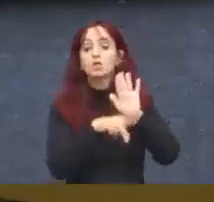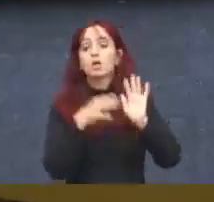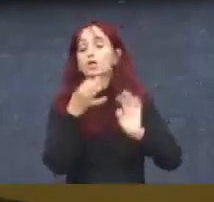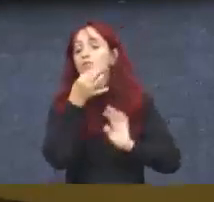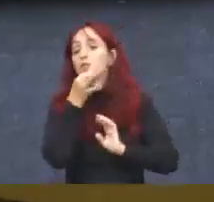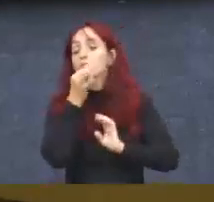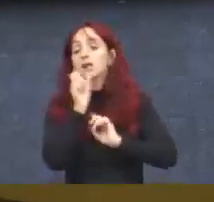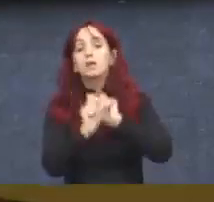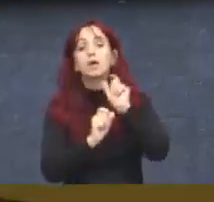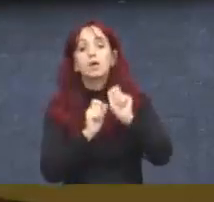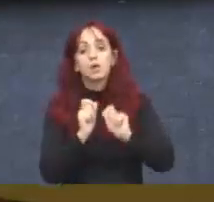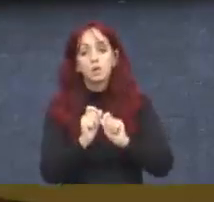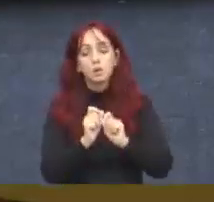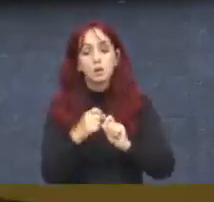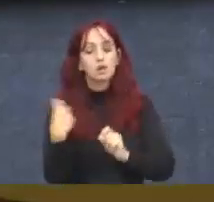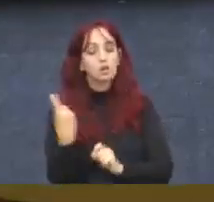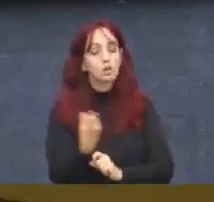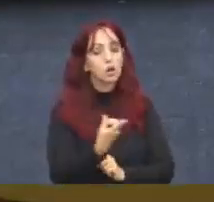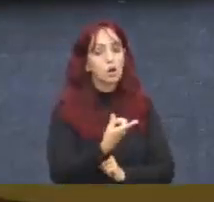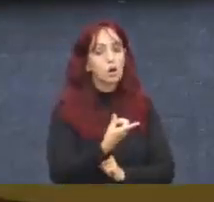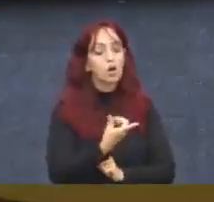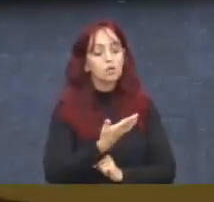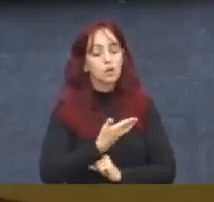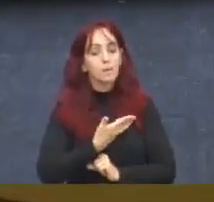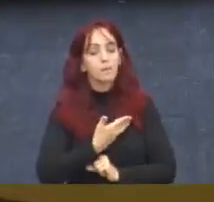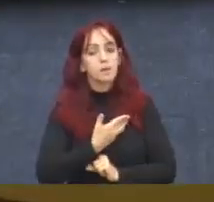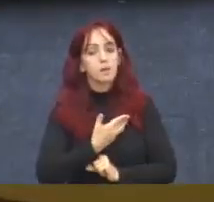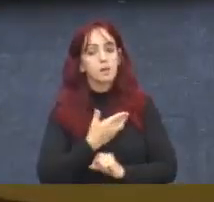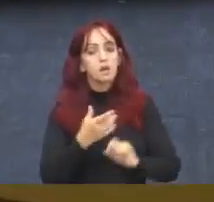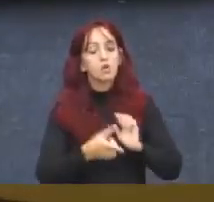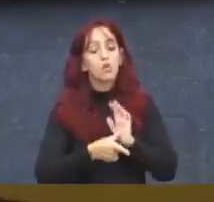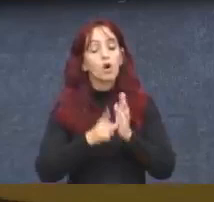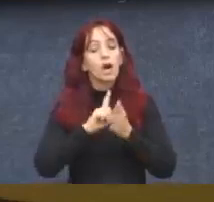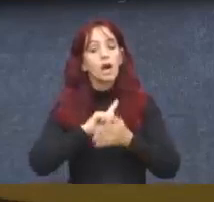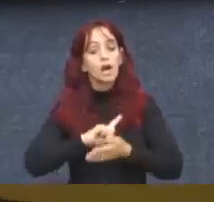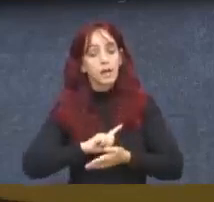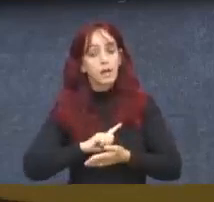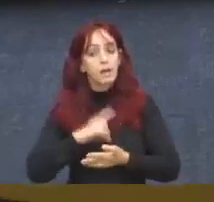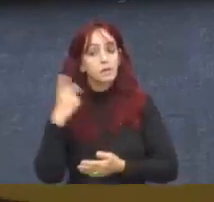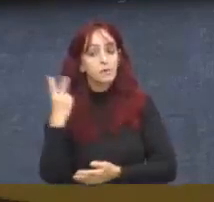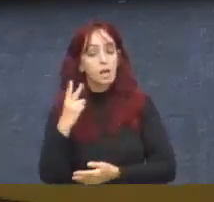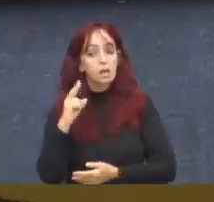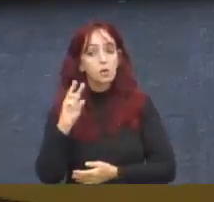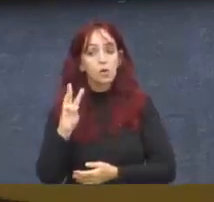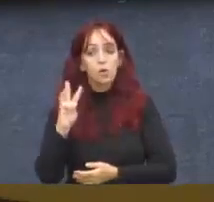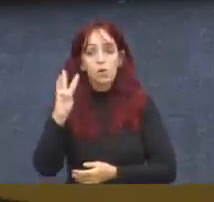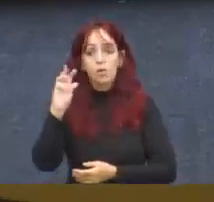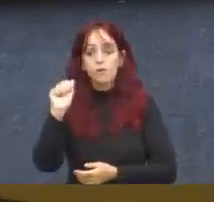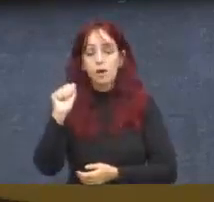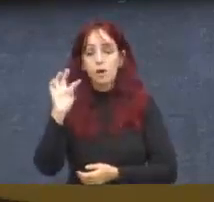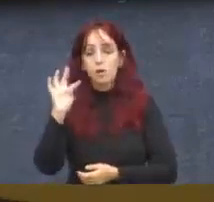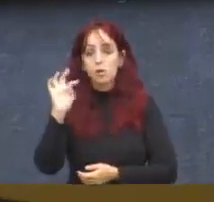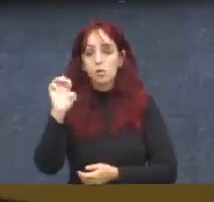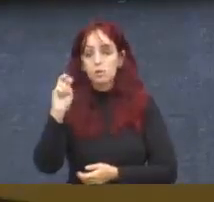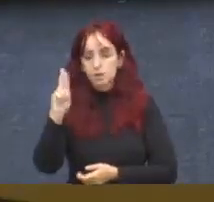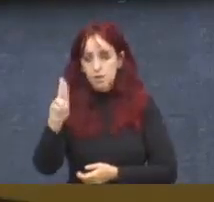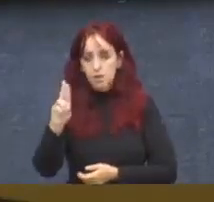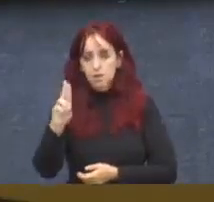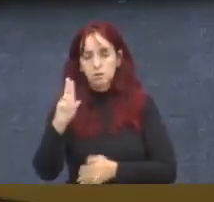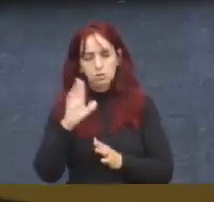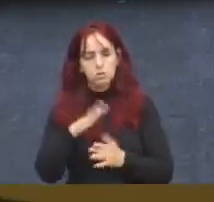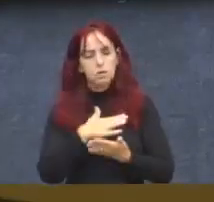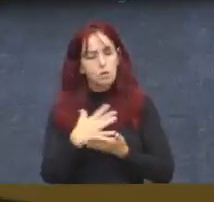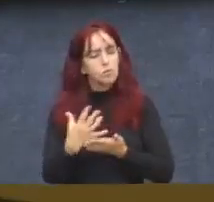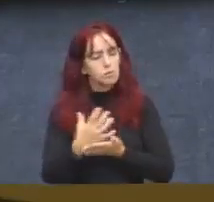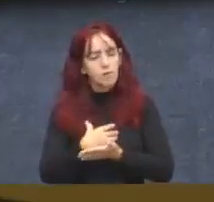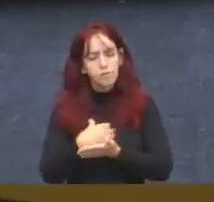nosso ex-colega, ex-vereador desta casa, Walter Tosta, que Deus o tenha, e que deixou um legado de